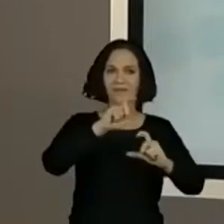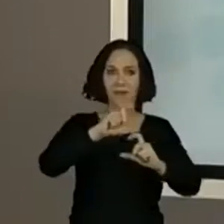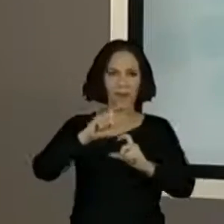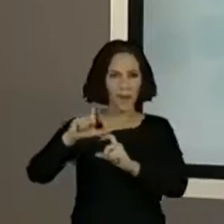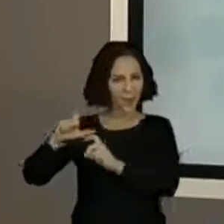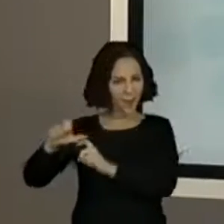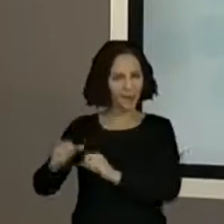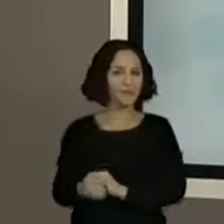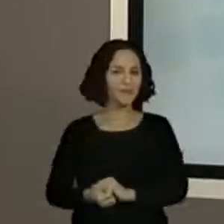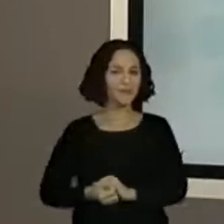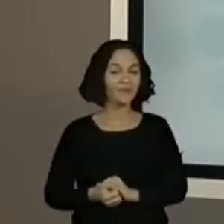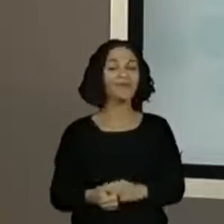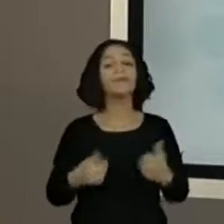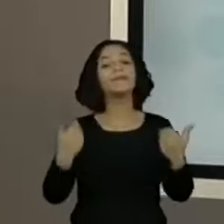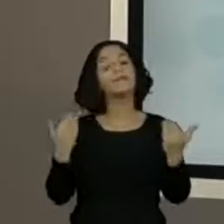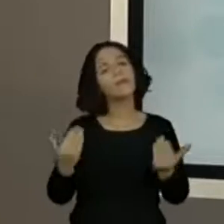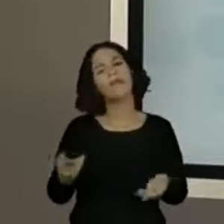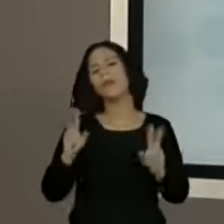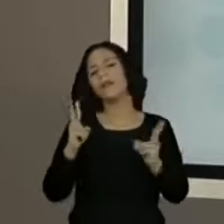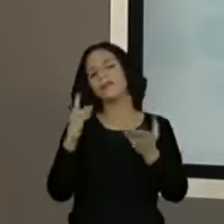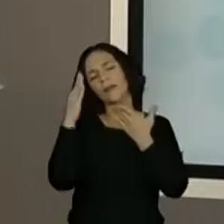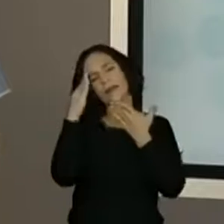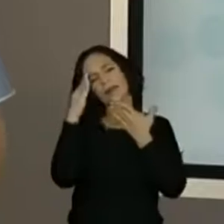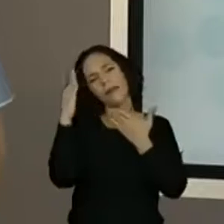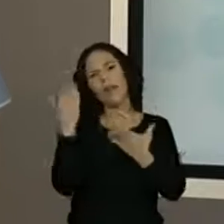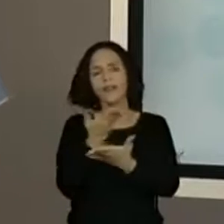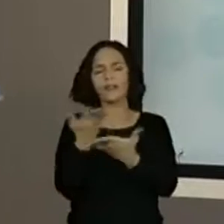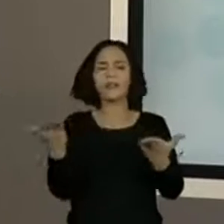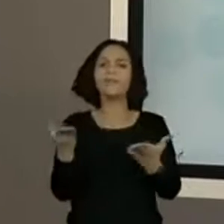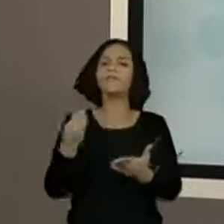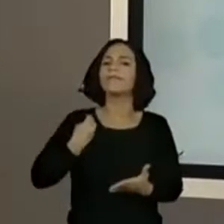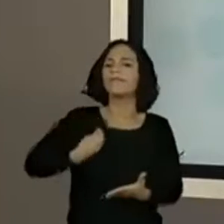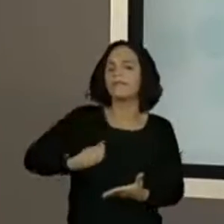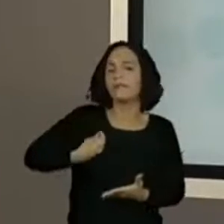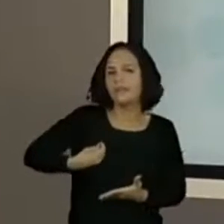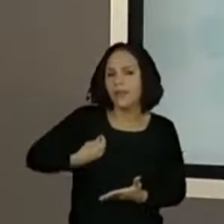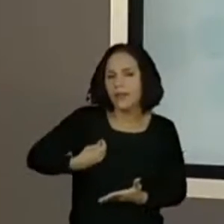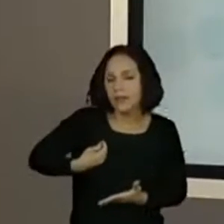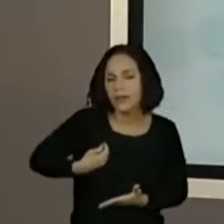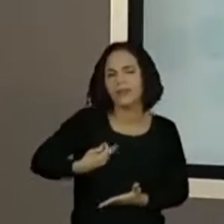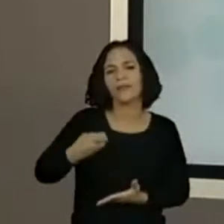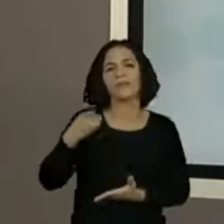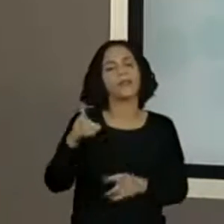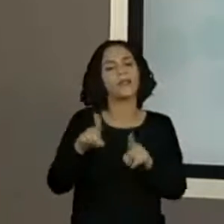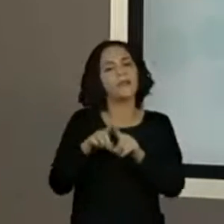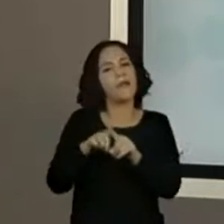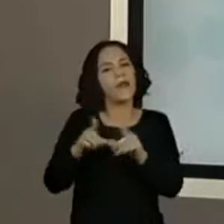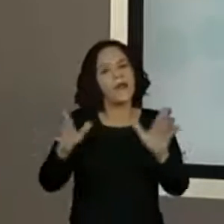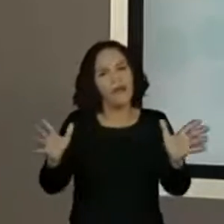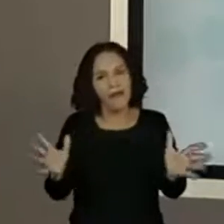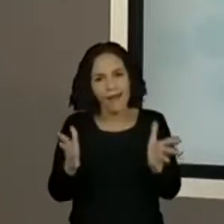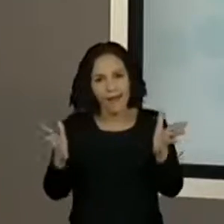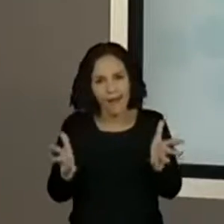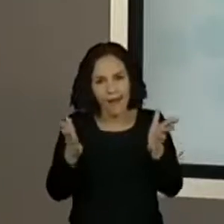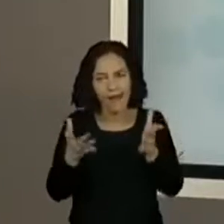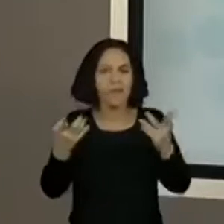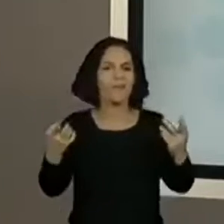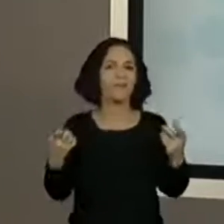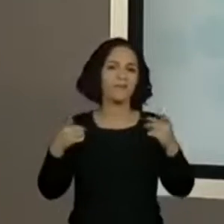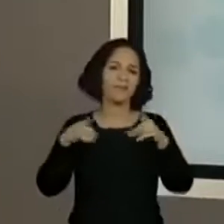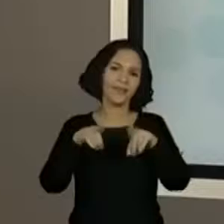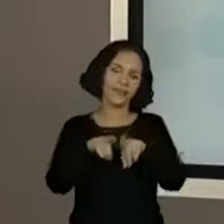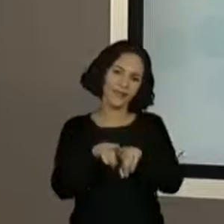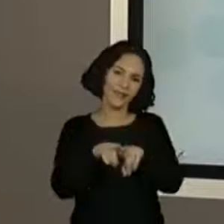histórias em quadrinhos. E a gente sempre agradece a participação, a colaboração e a parceria